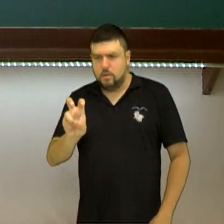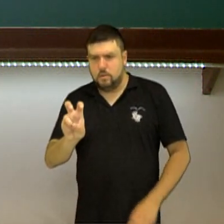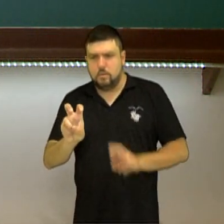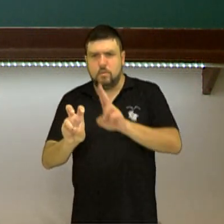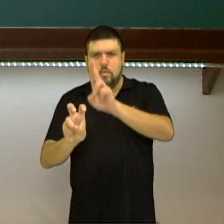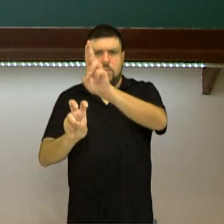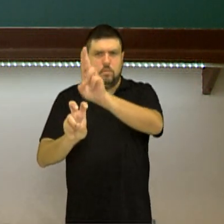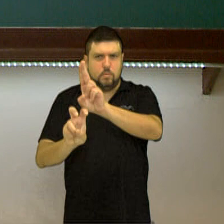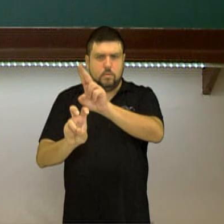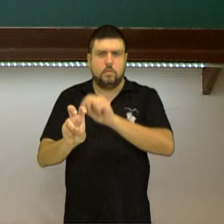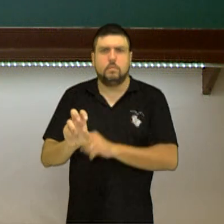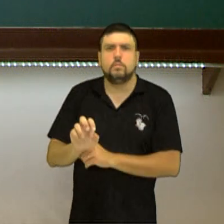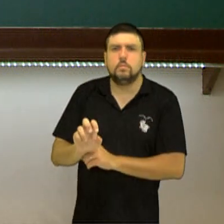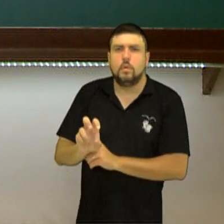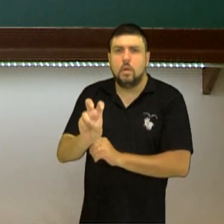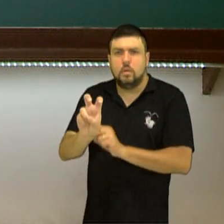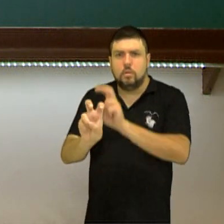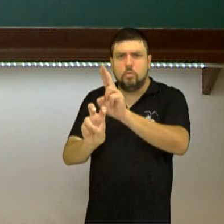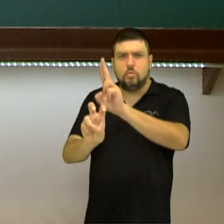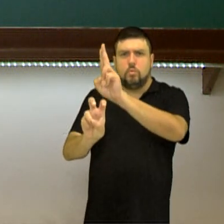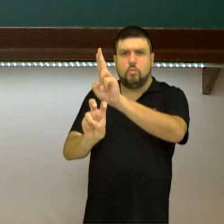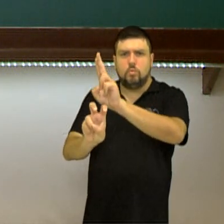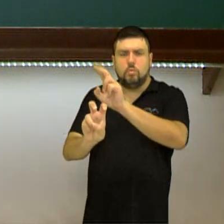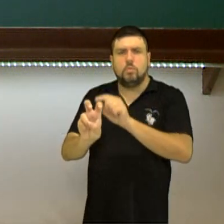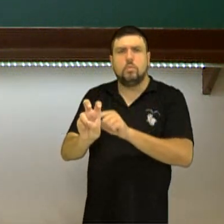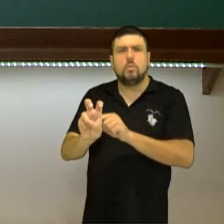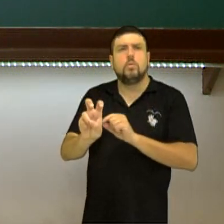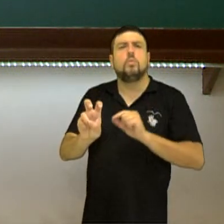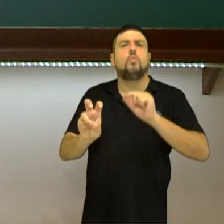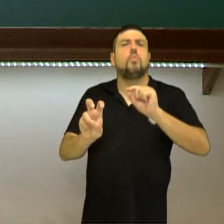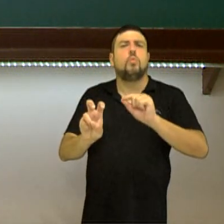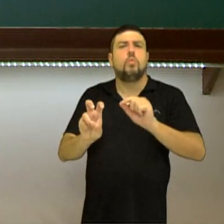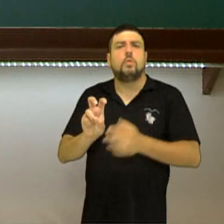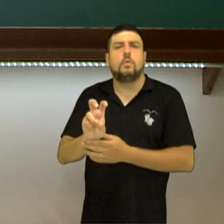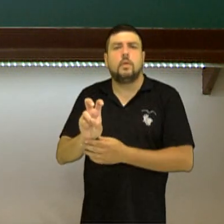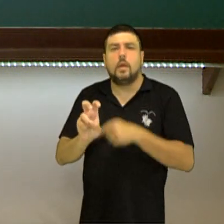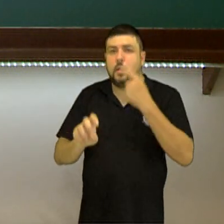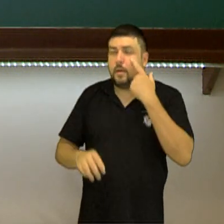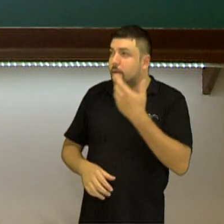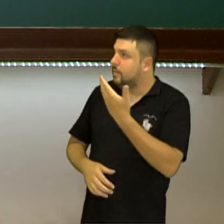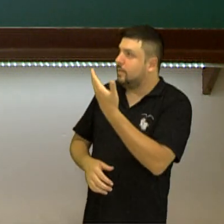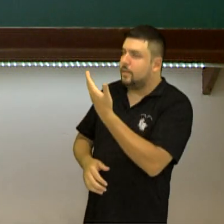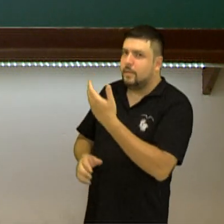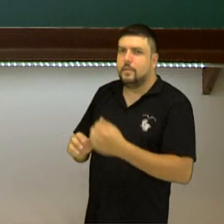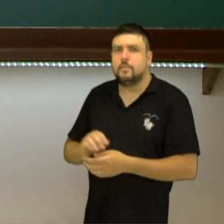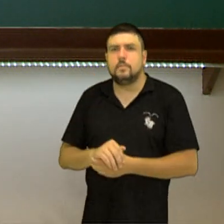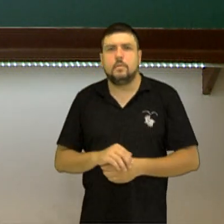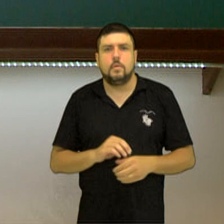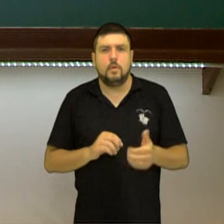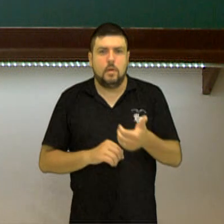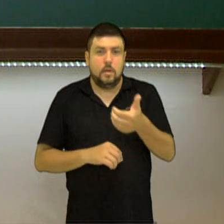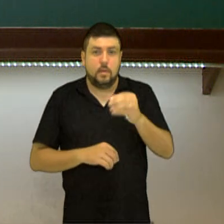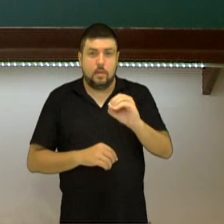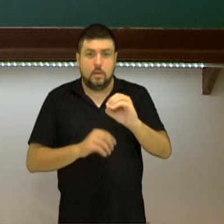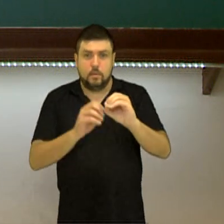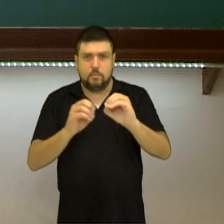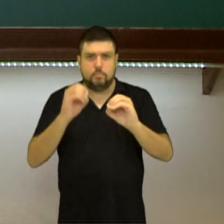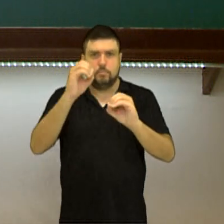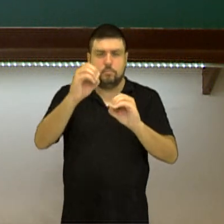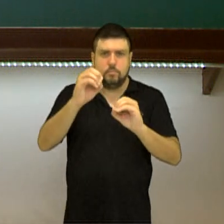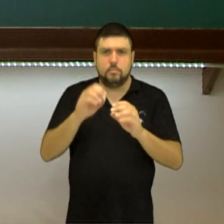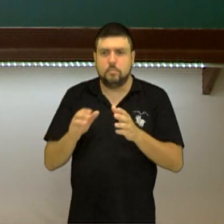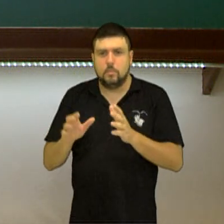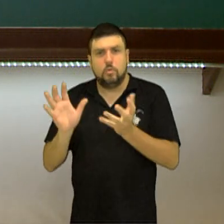potência 10 elevado a 0, classe 0, ok? Então, basta você fazer isso aqui, ó.